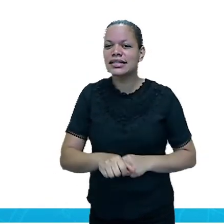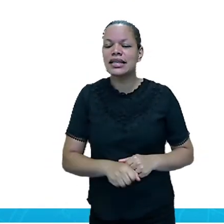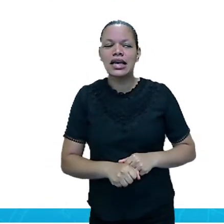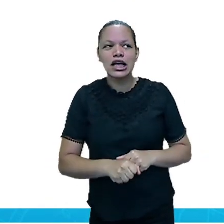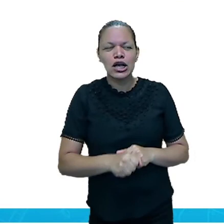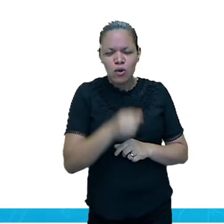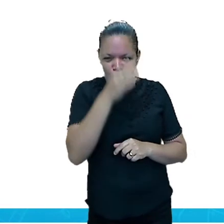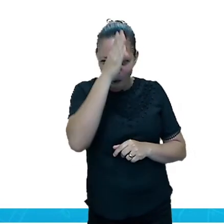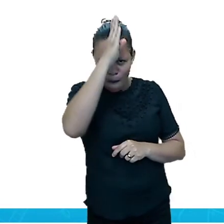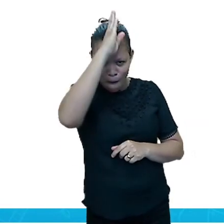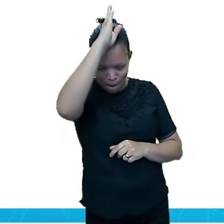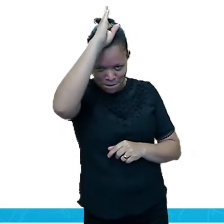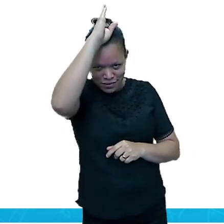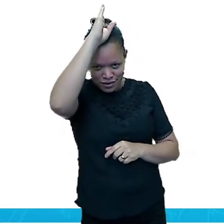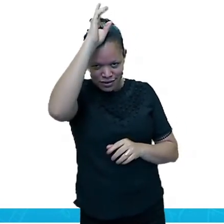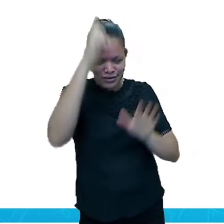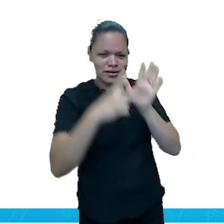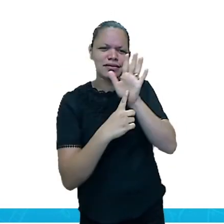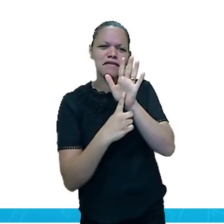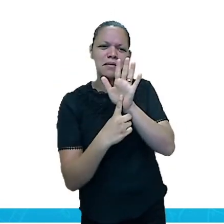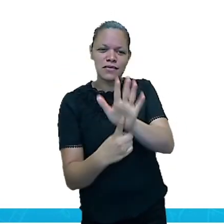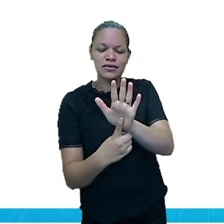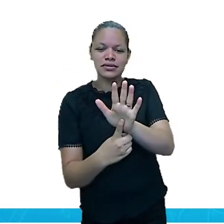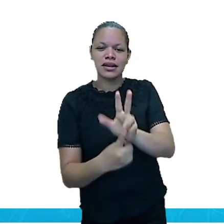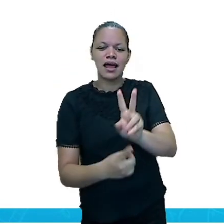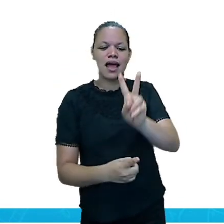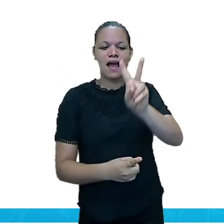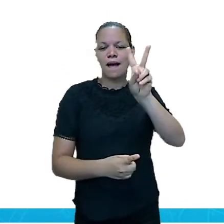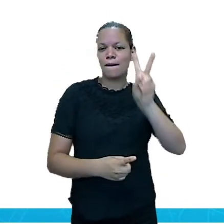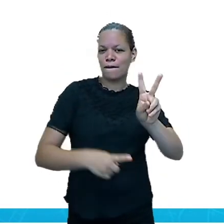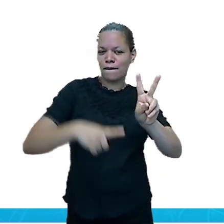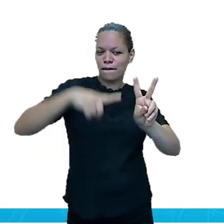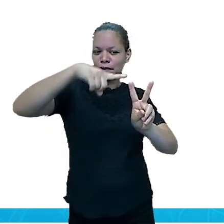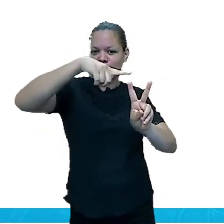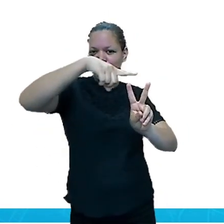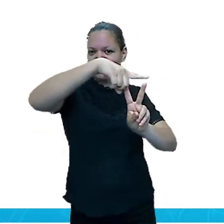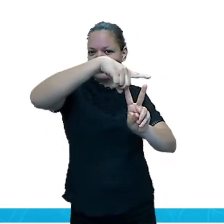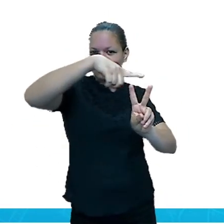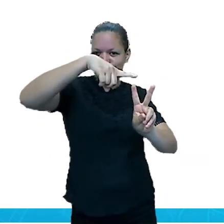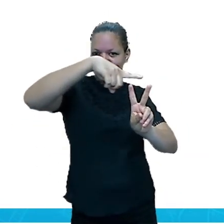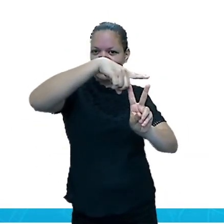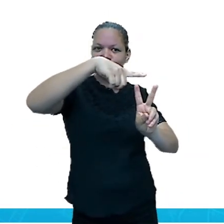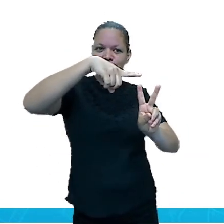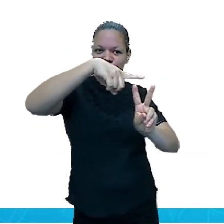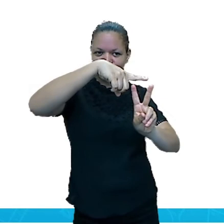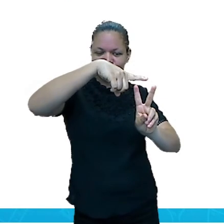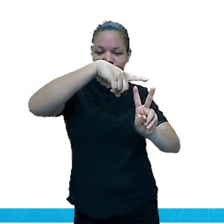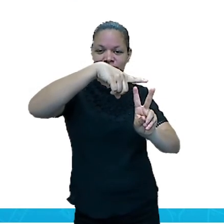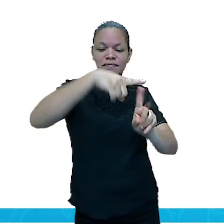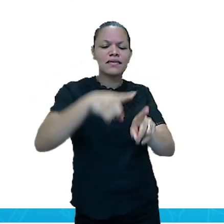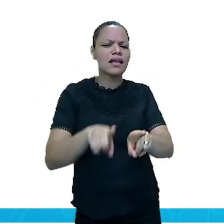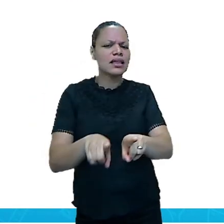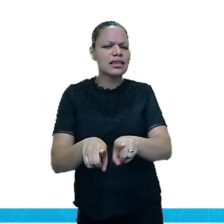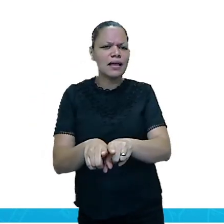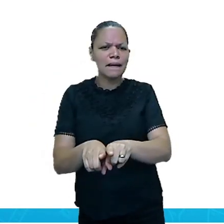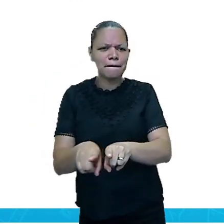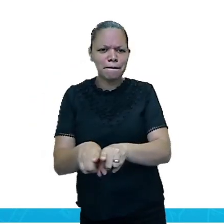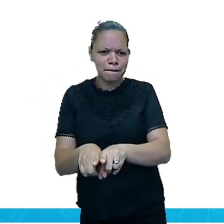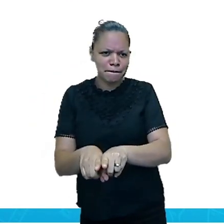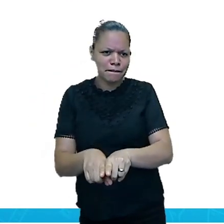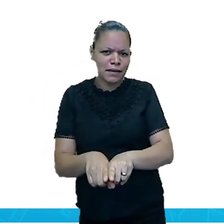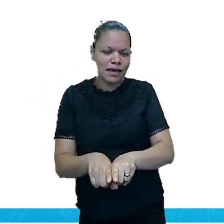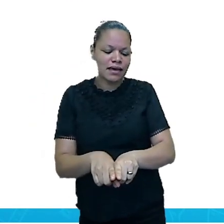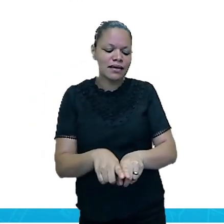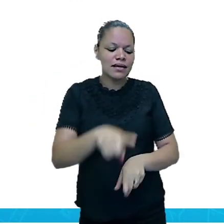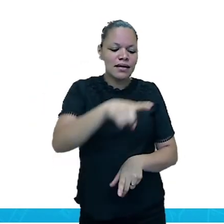em cima, esse traço horizontal em cima dessa letra, eu multiplico por 1000. E nós também temos aqui X, né,